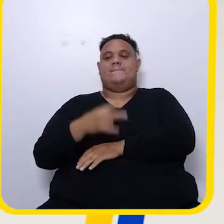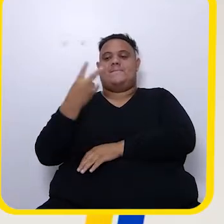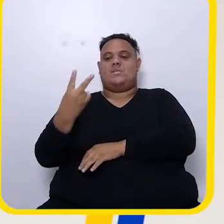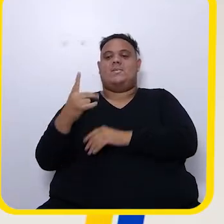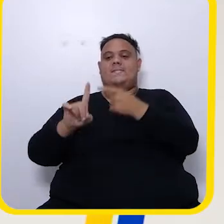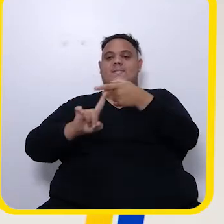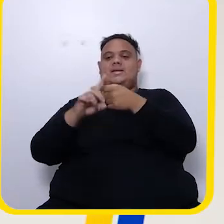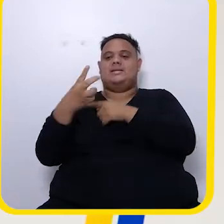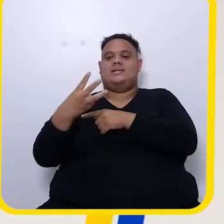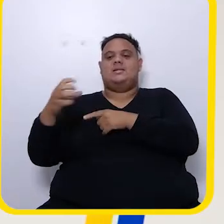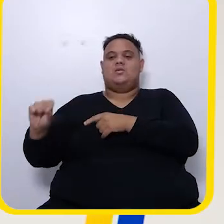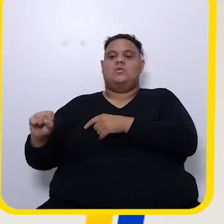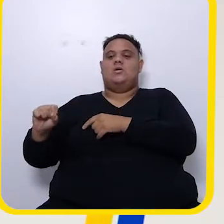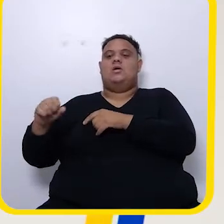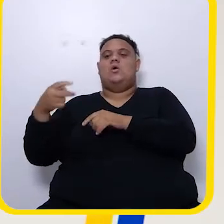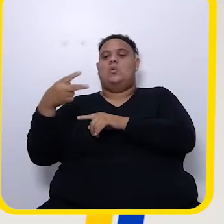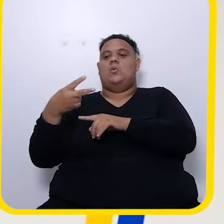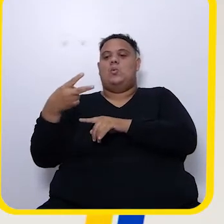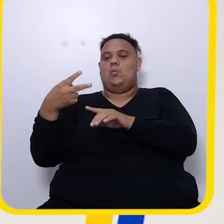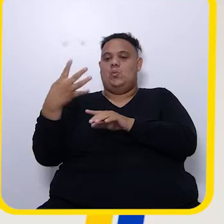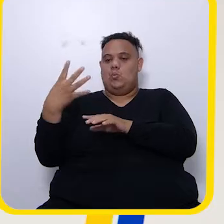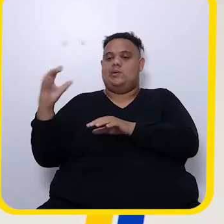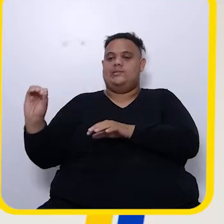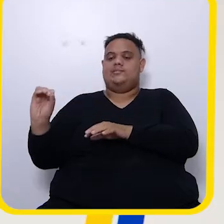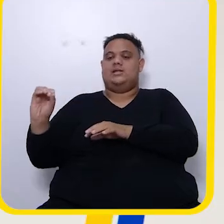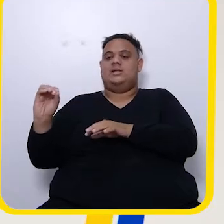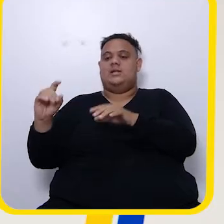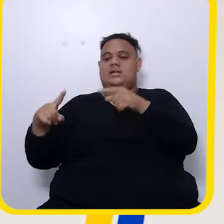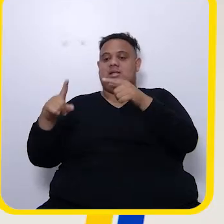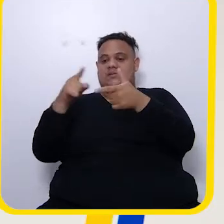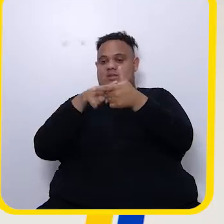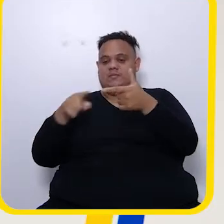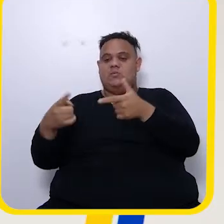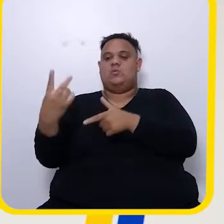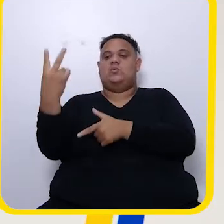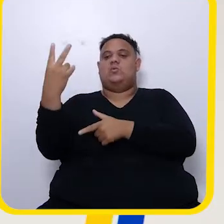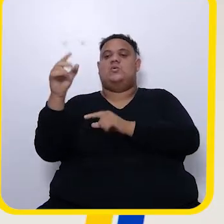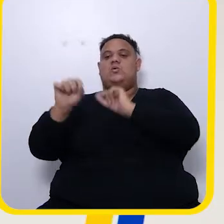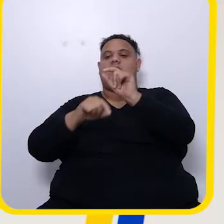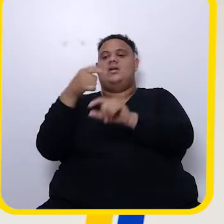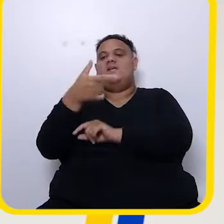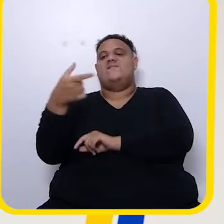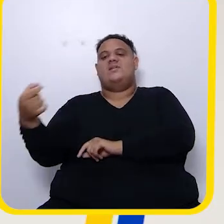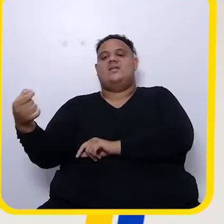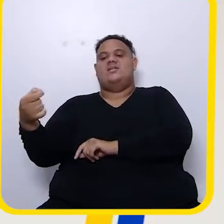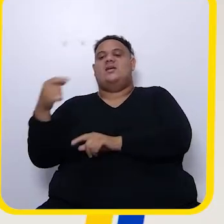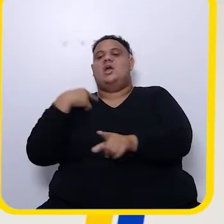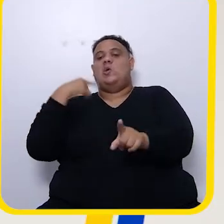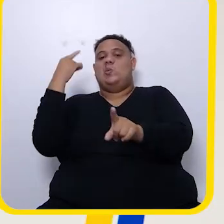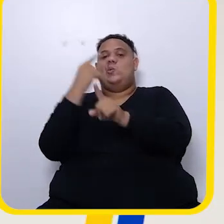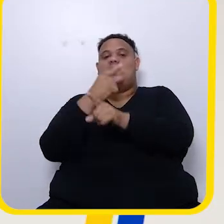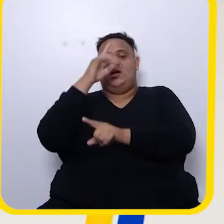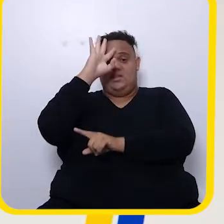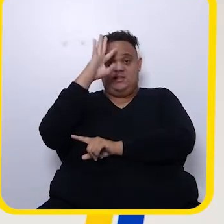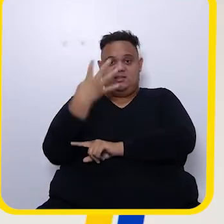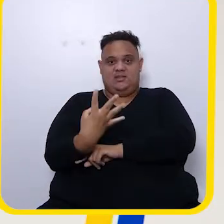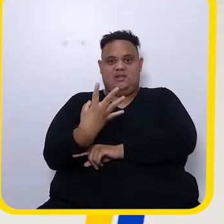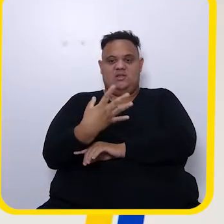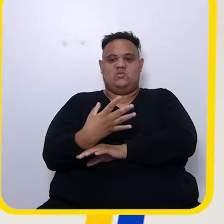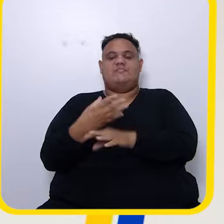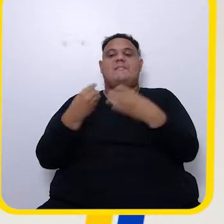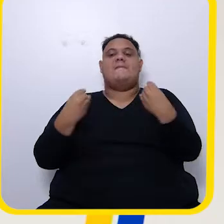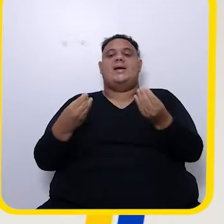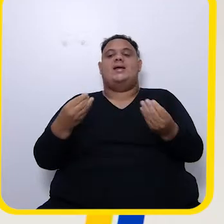mais 38 é igual a 40. E 40 dividido por 2 dá 20. Encontrei um resultado